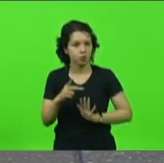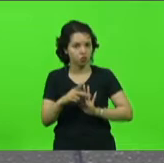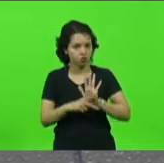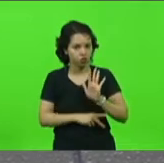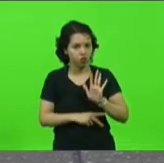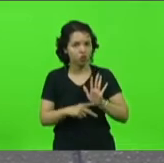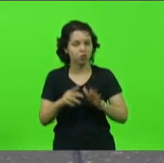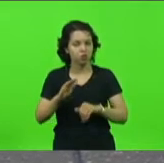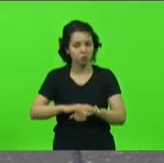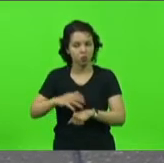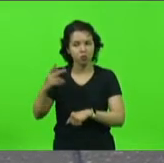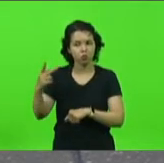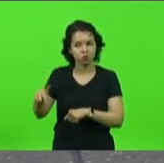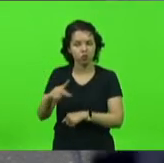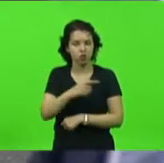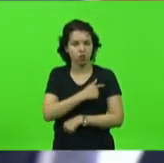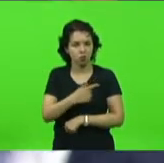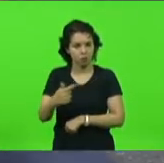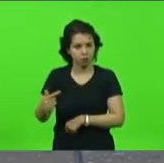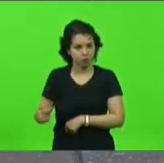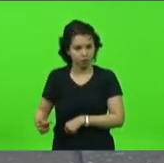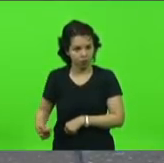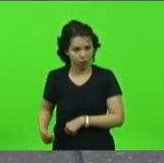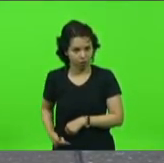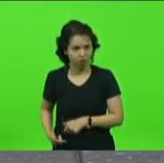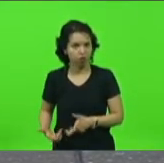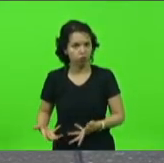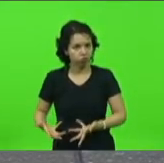do governo, aliás, exaltado o acordo,